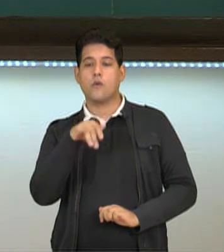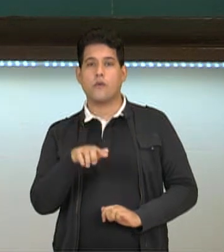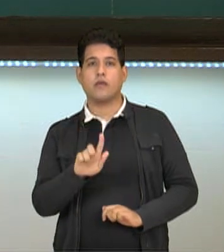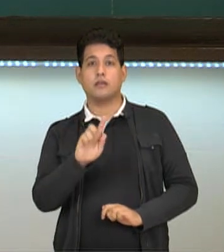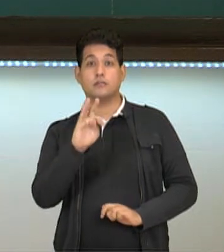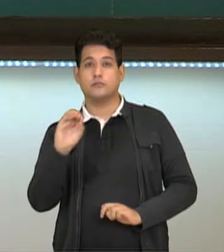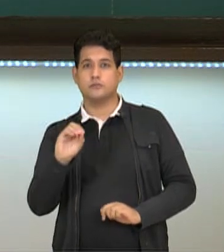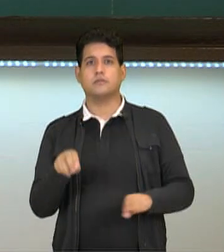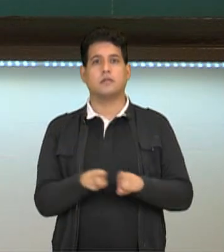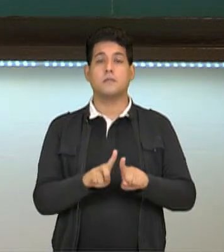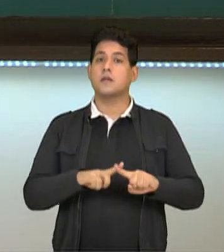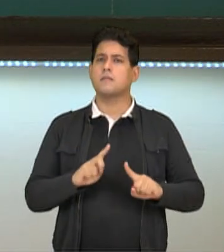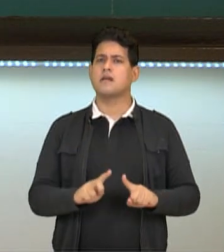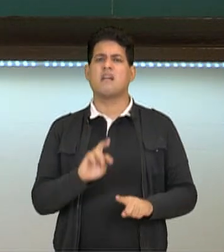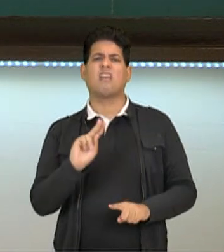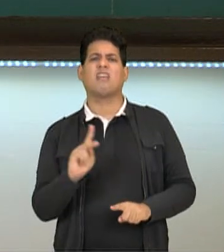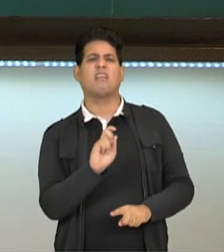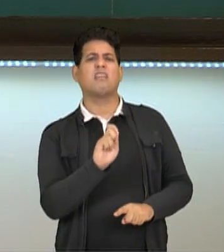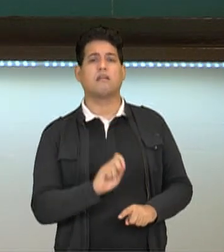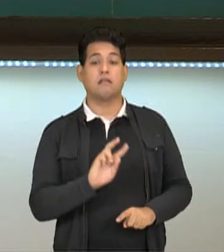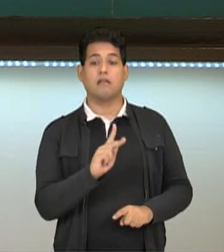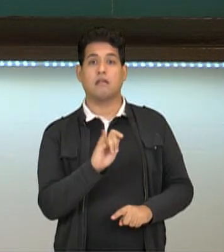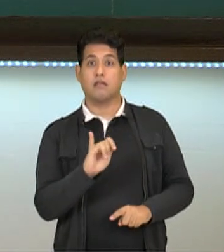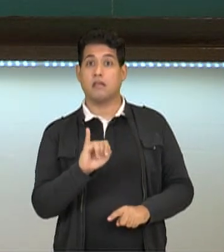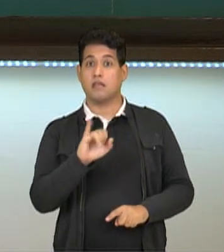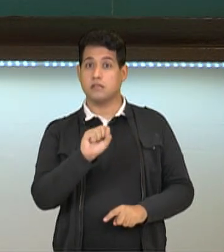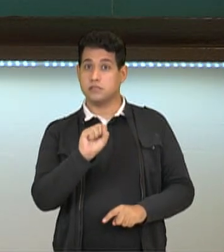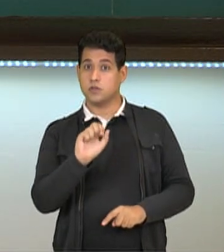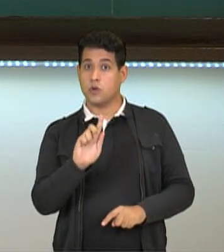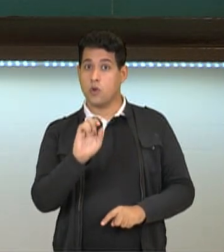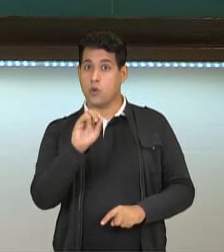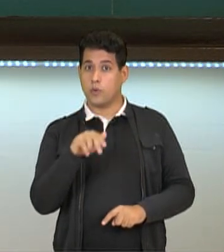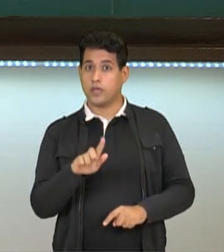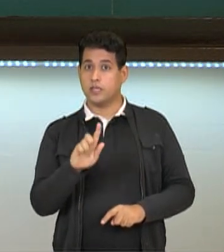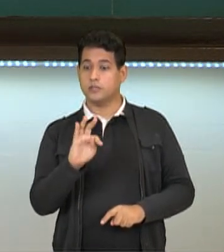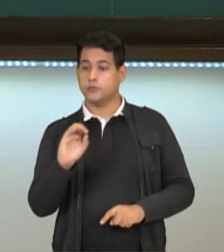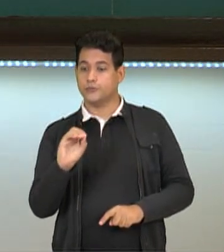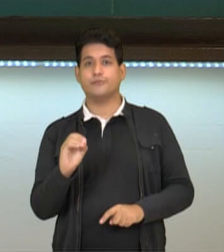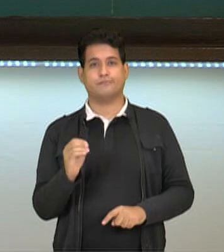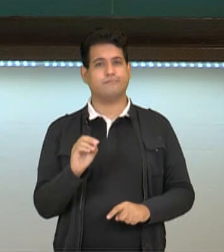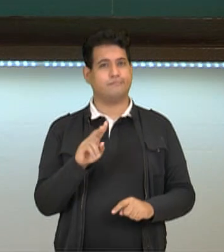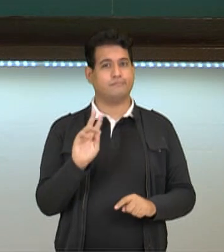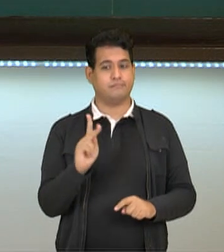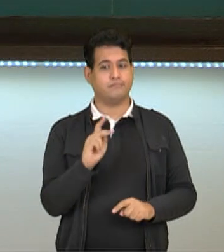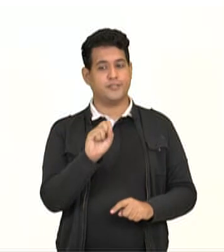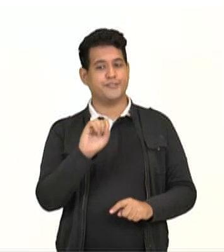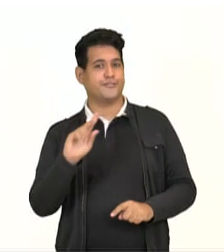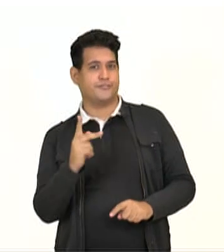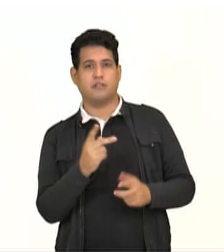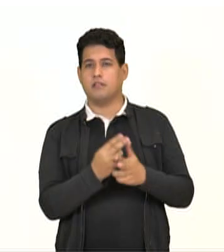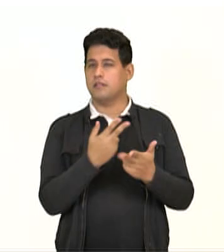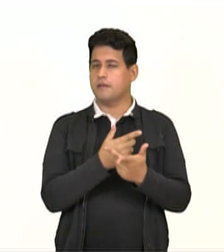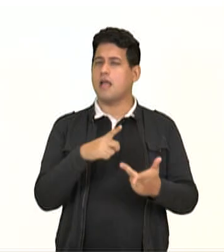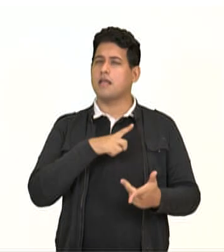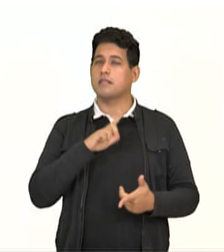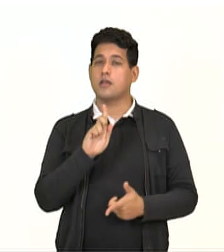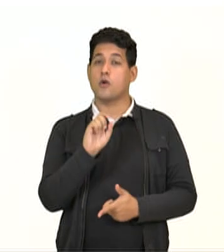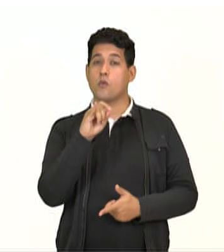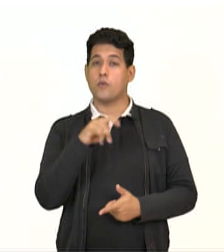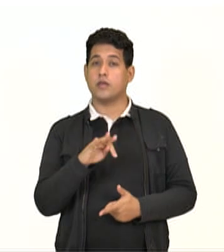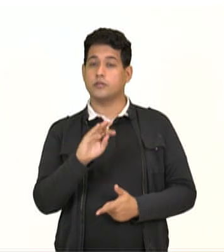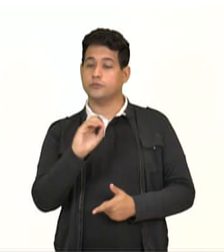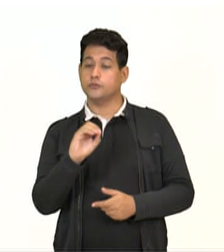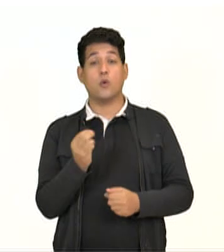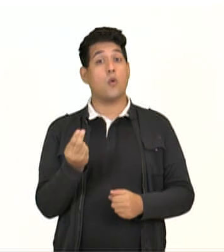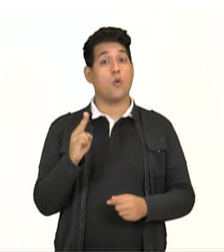are gonna. Se fosse he is going to ou he is gonna. Aí vem o going to ou